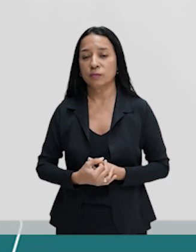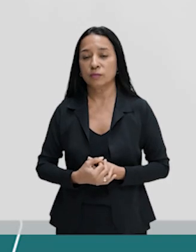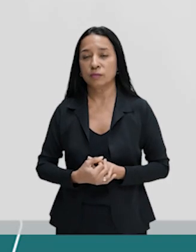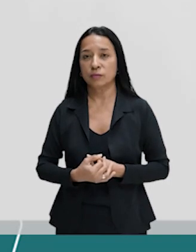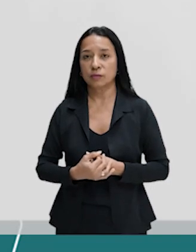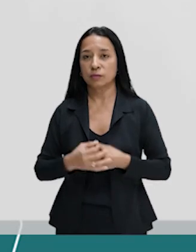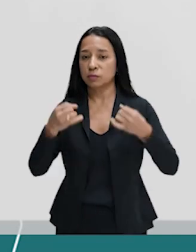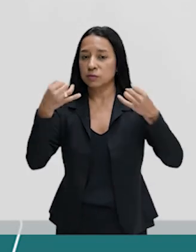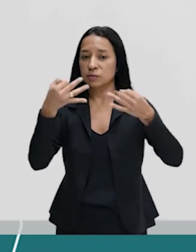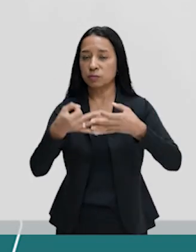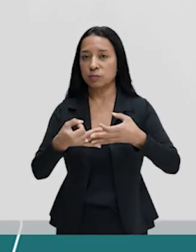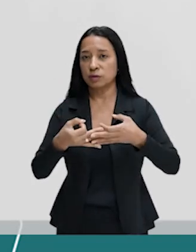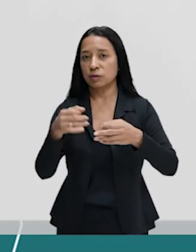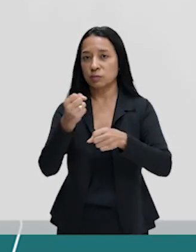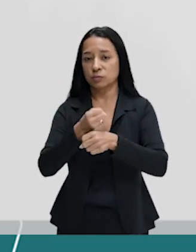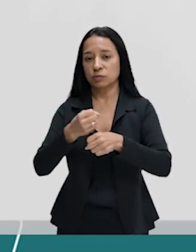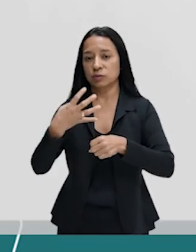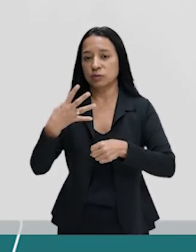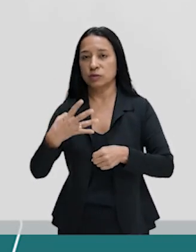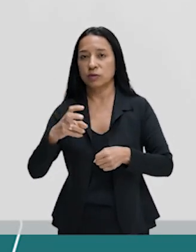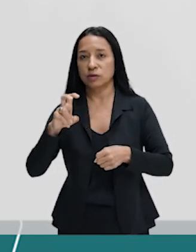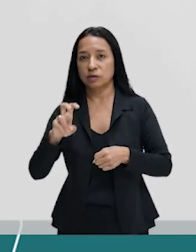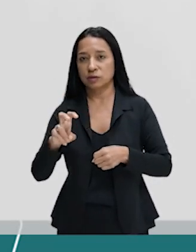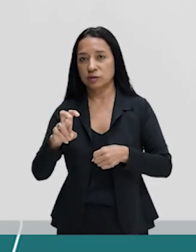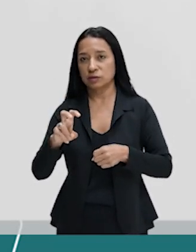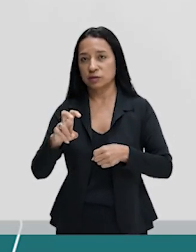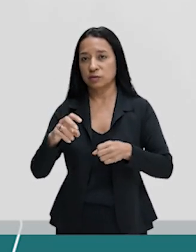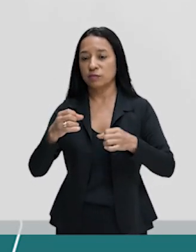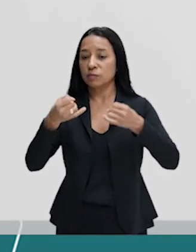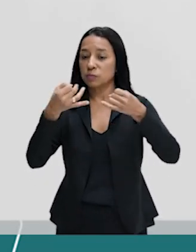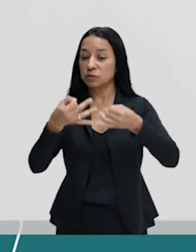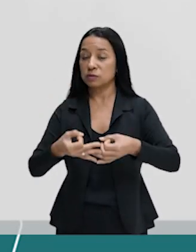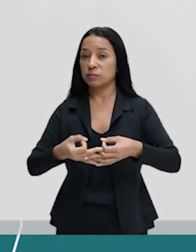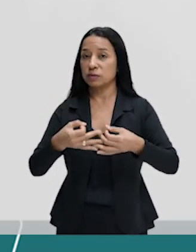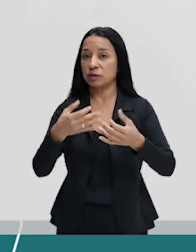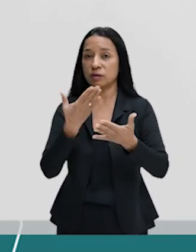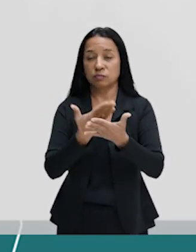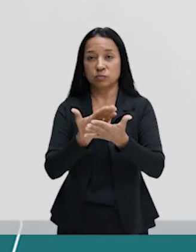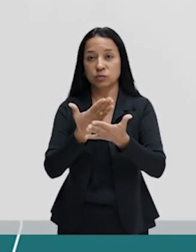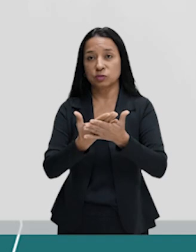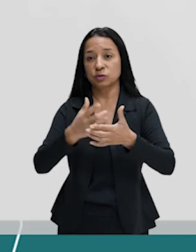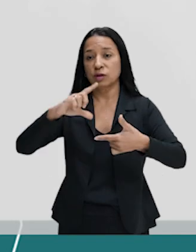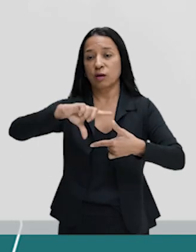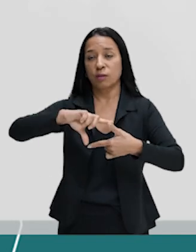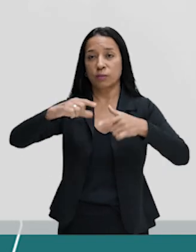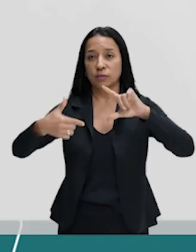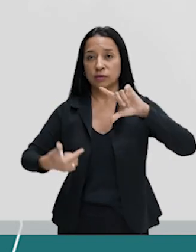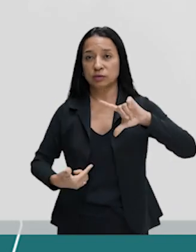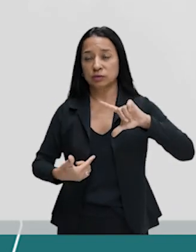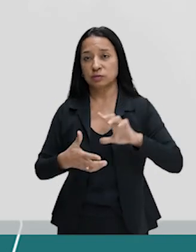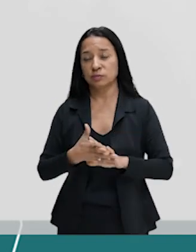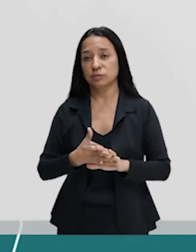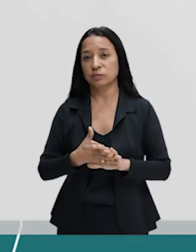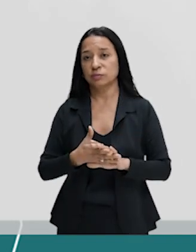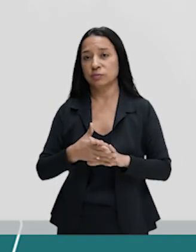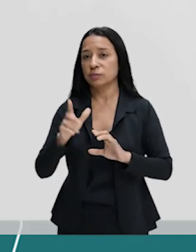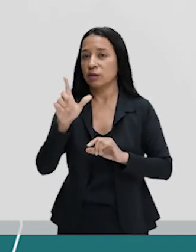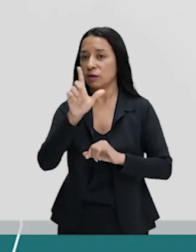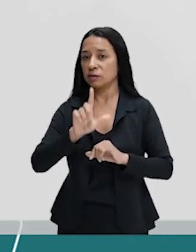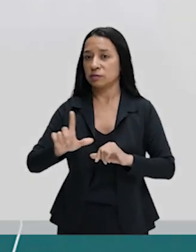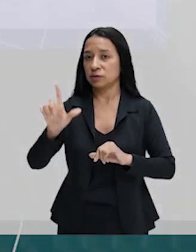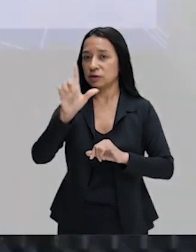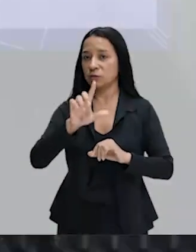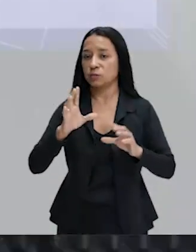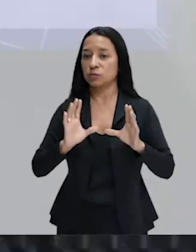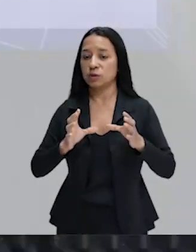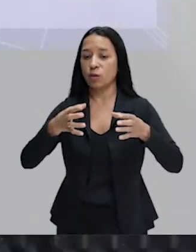nós vamos nos reportar ao modernismo, que é uma das correntes literárias, ou